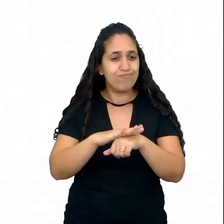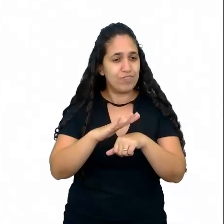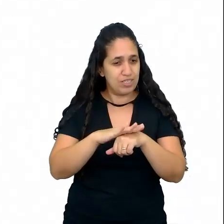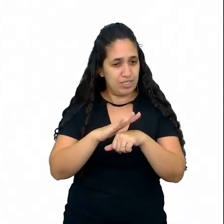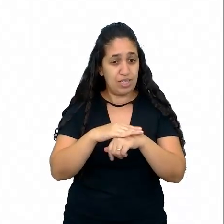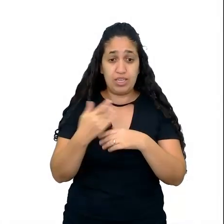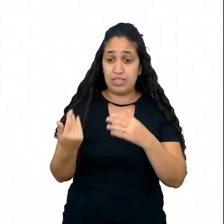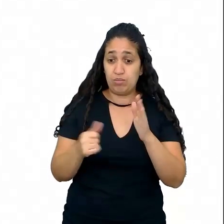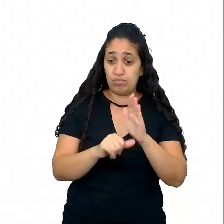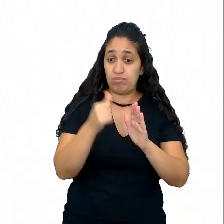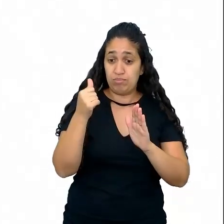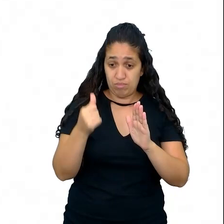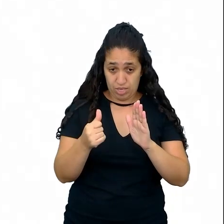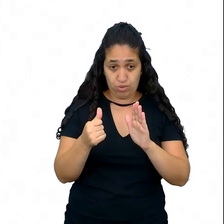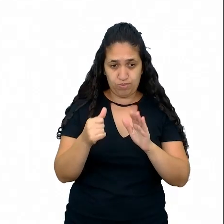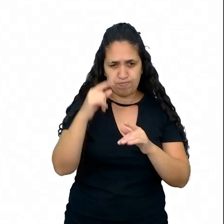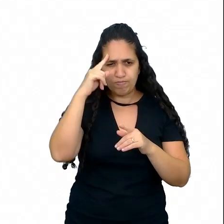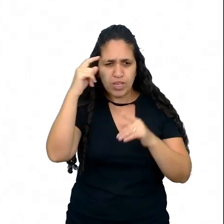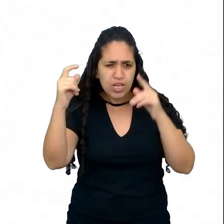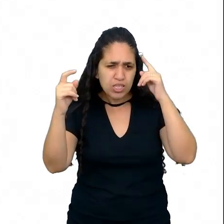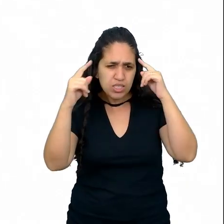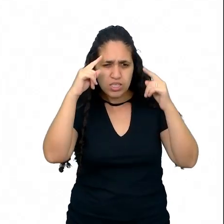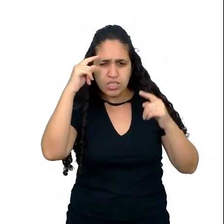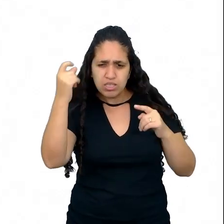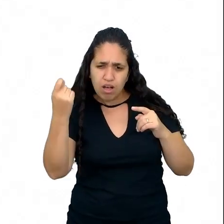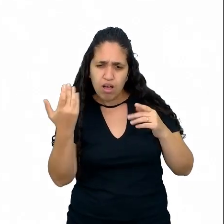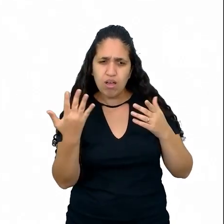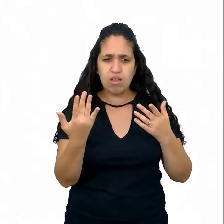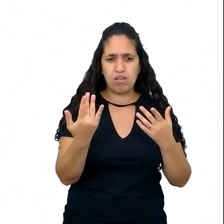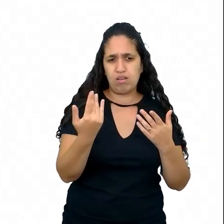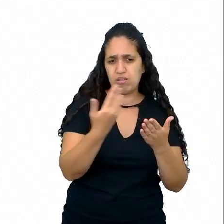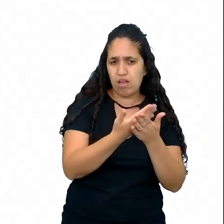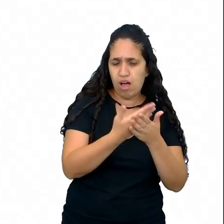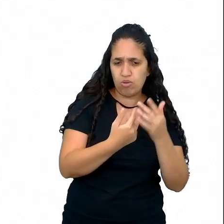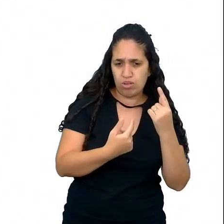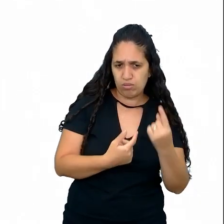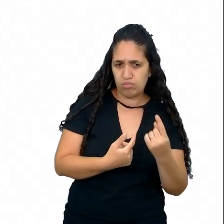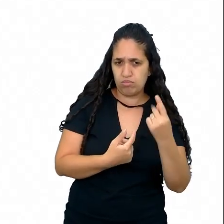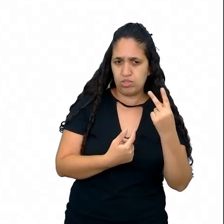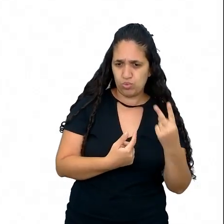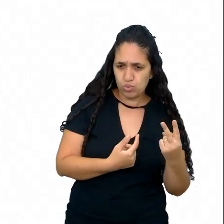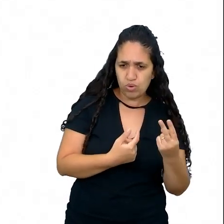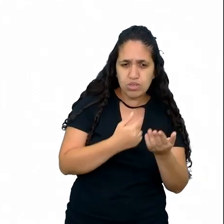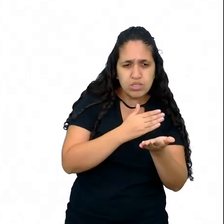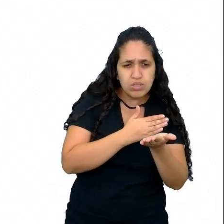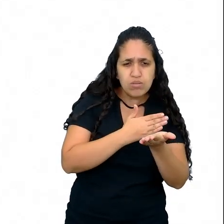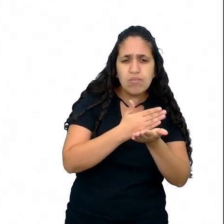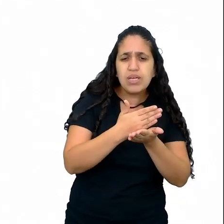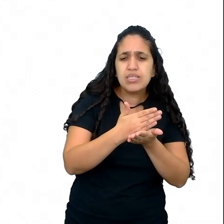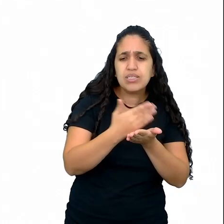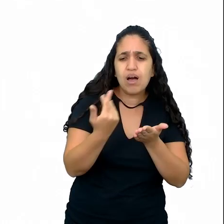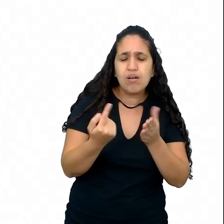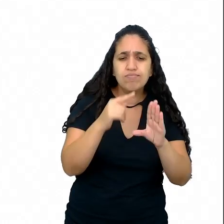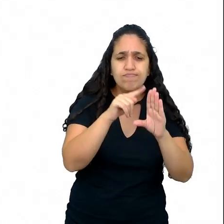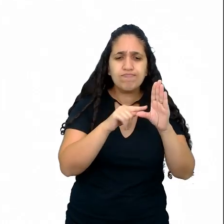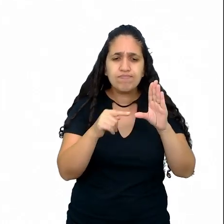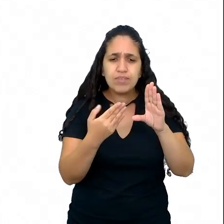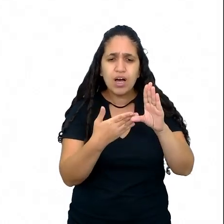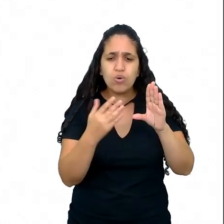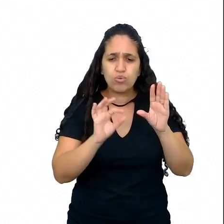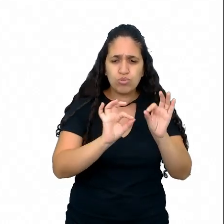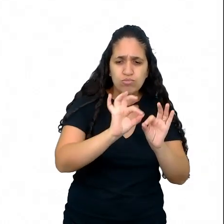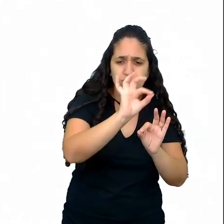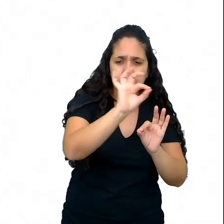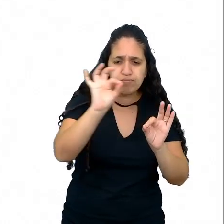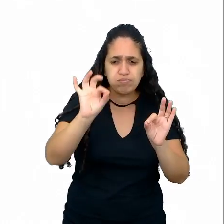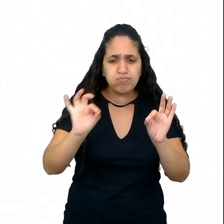primeira coisa, as ideias da primeira e segunda aula, quais são as ideias iniciais sobre o ângulo e sobre os polígonos? Então,